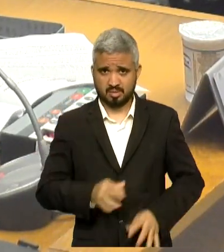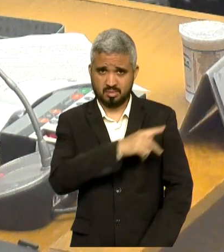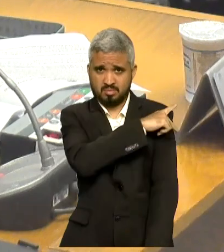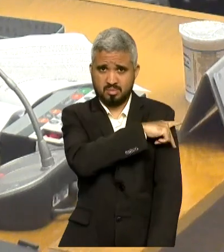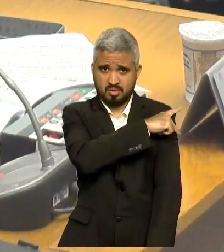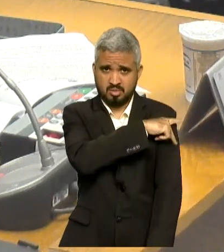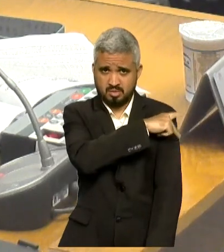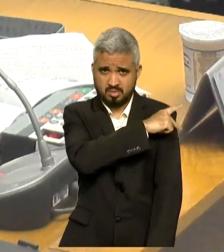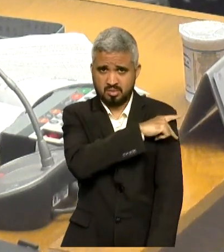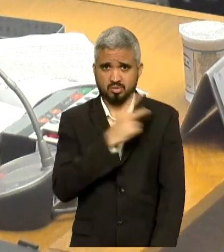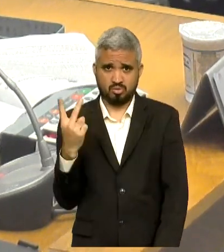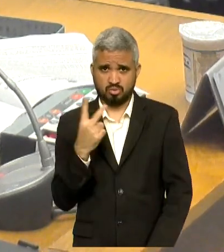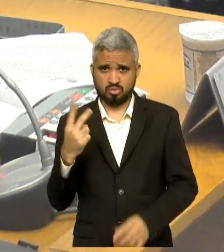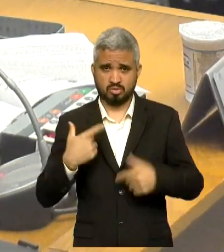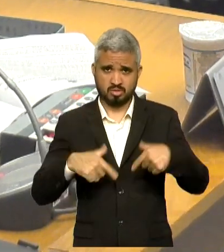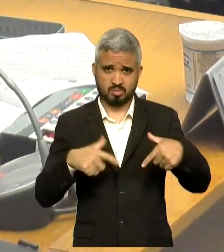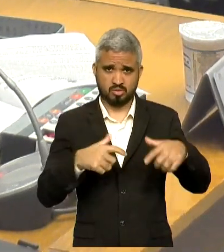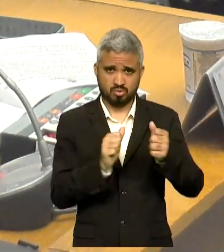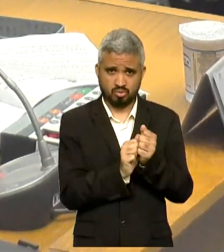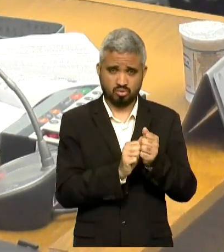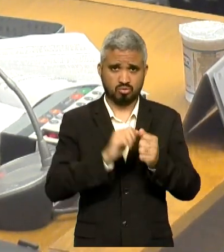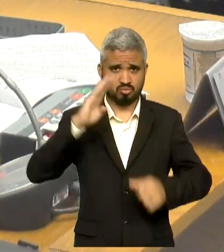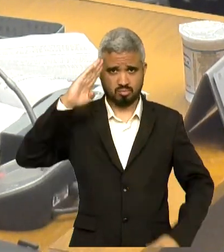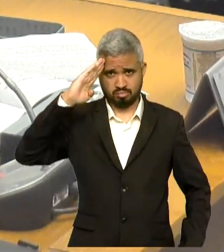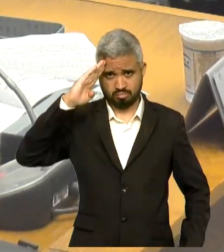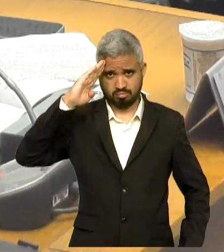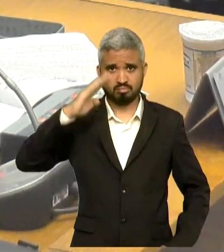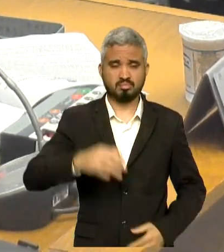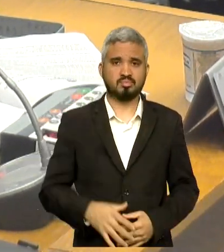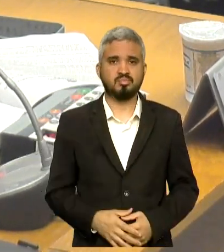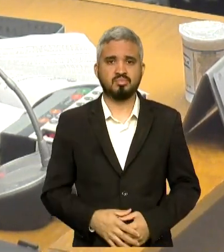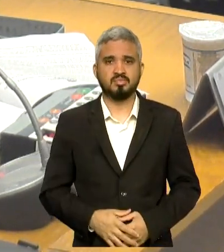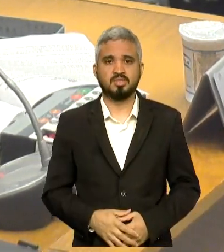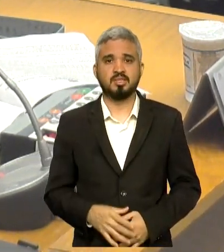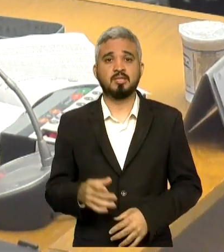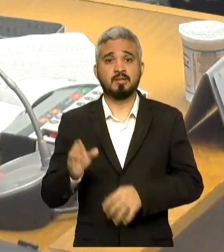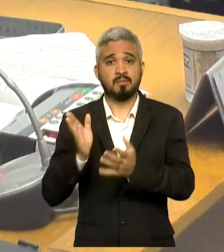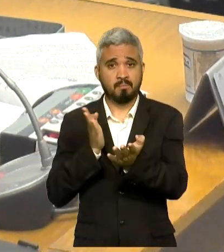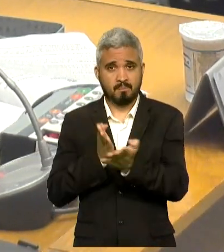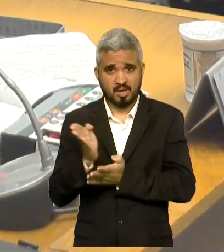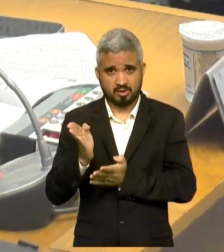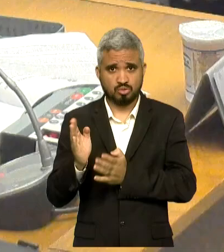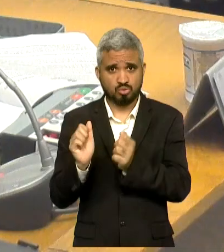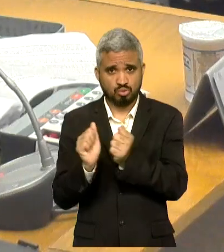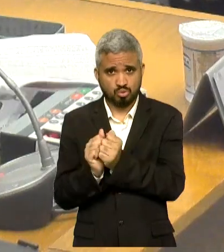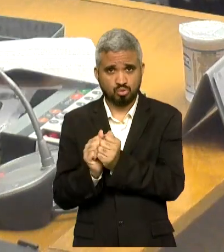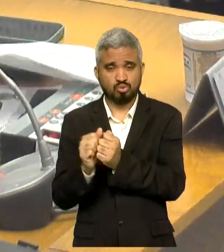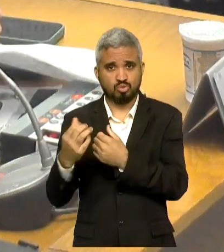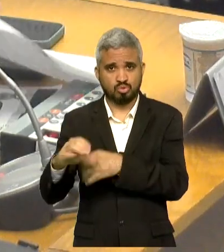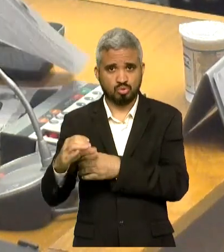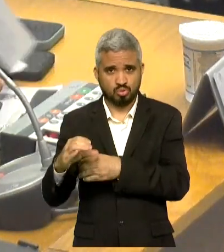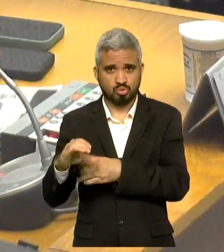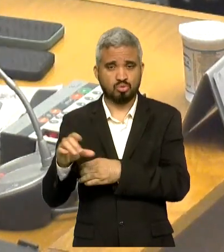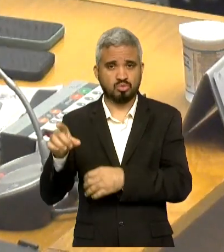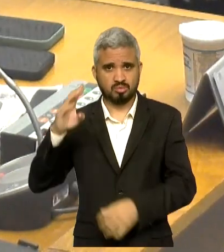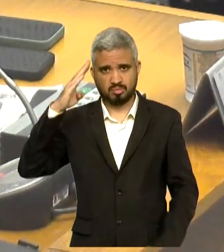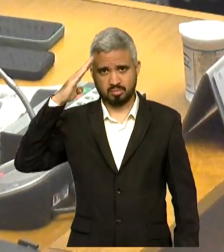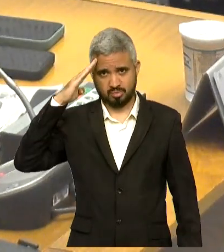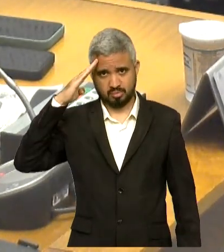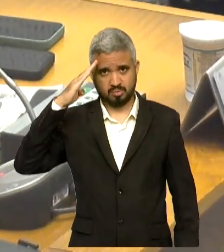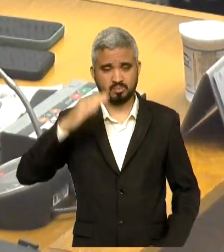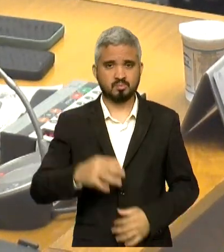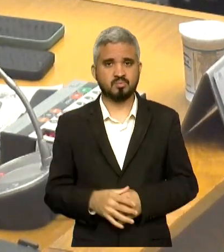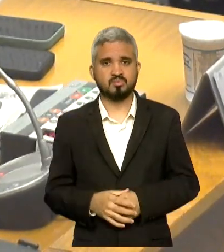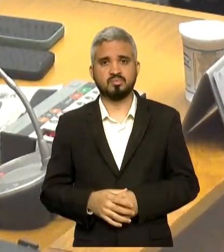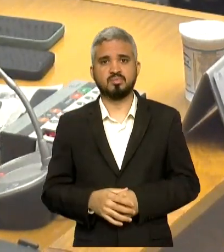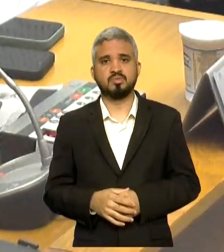escola técnica em Teresina, no curso de estradas e no curso de edificações, passamos juntos no concurso para sargento do Exército, fizemos o curso de sargento do Exército, formação